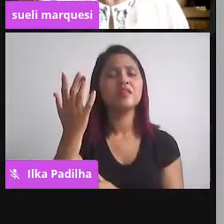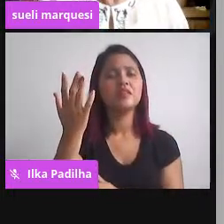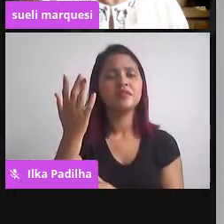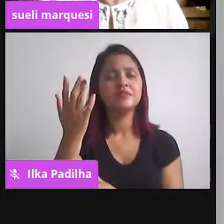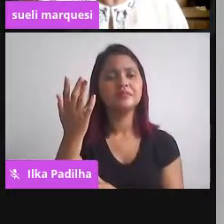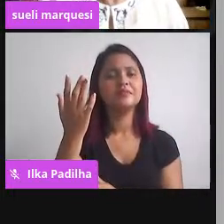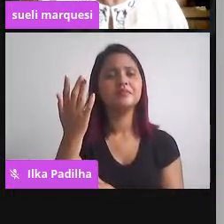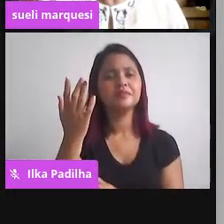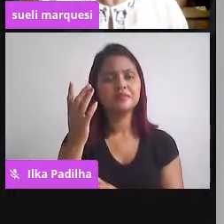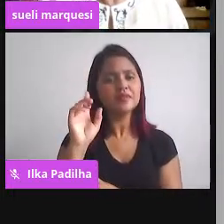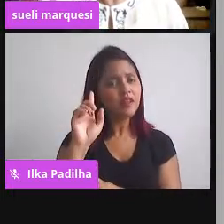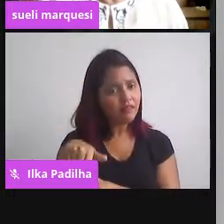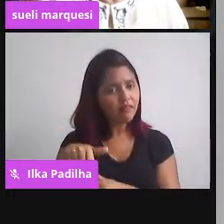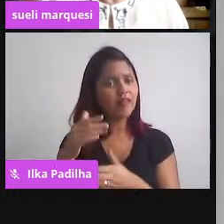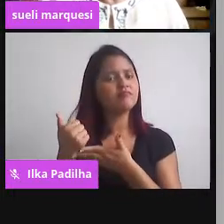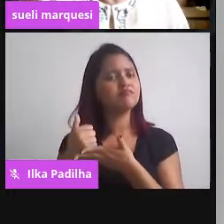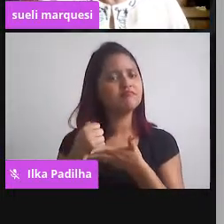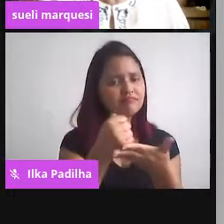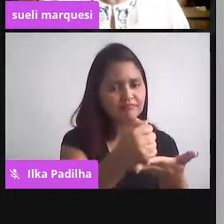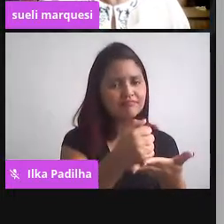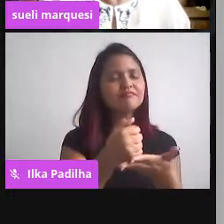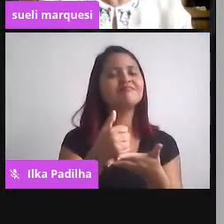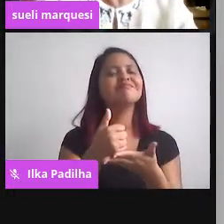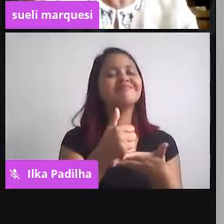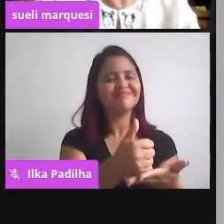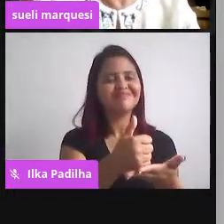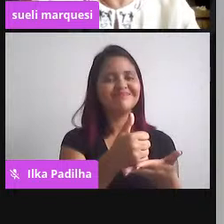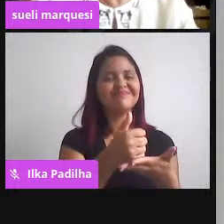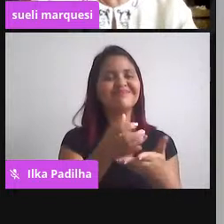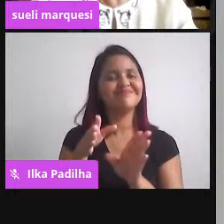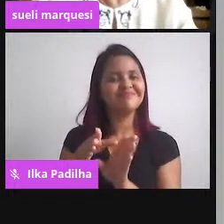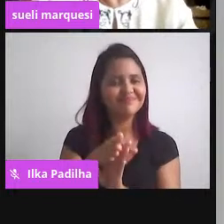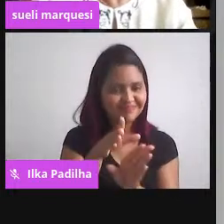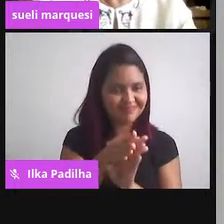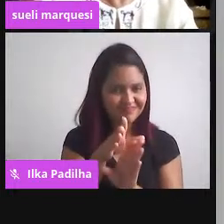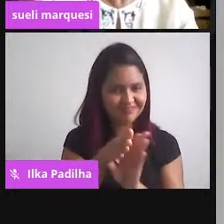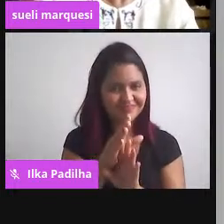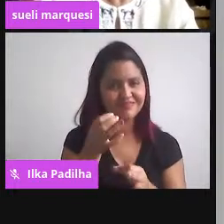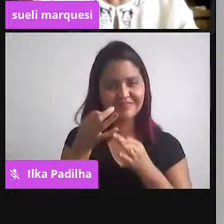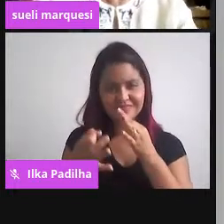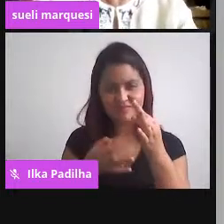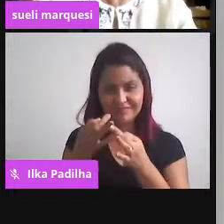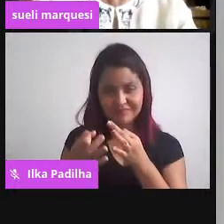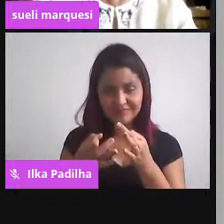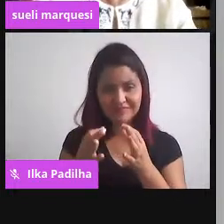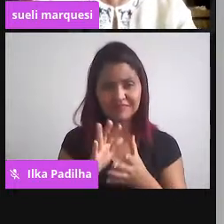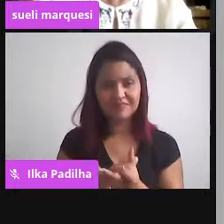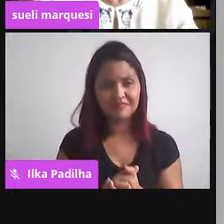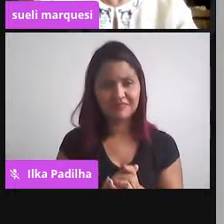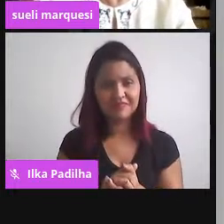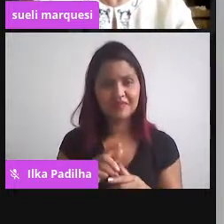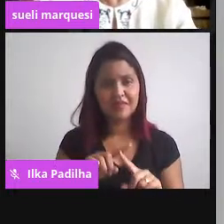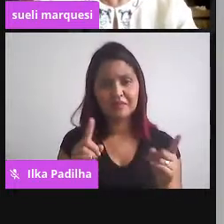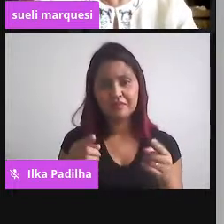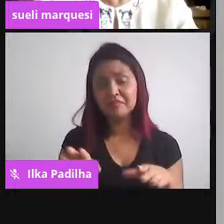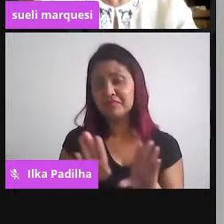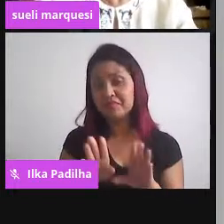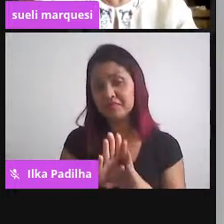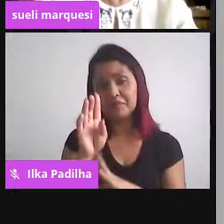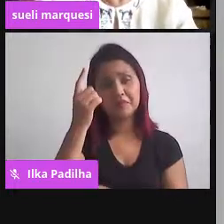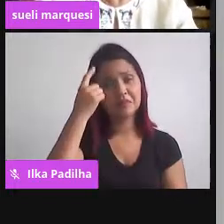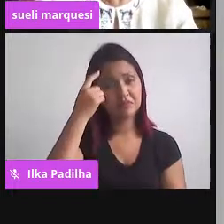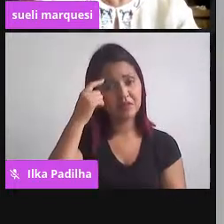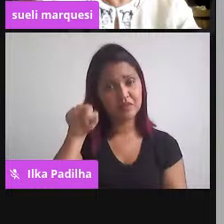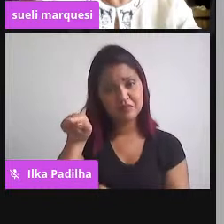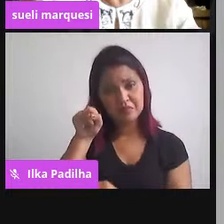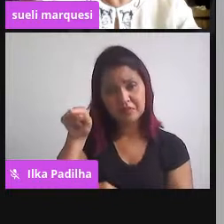como apoio, né, para essa orientação argumentativa. Mas eu também considero que esse esquema aí